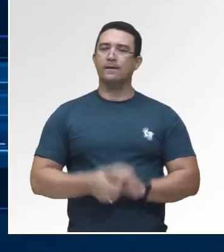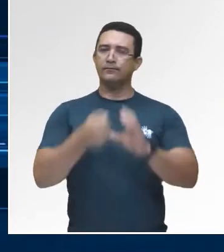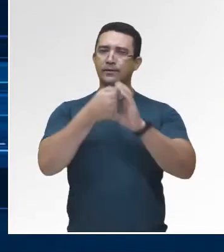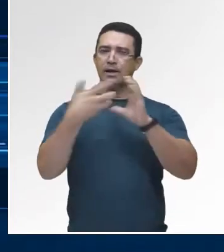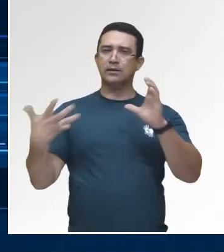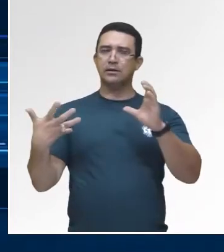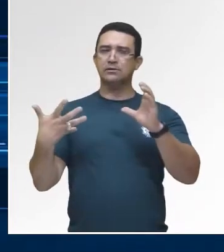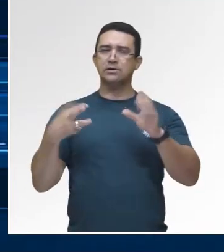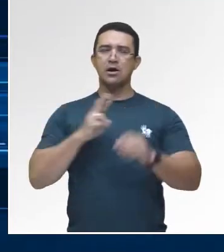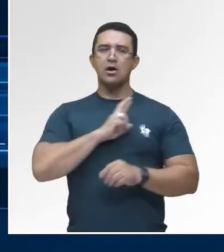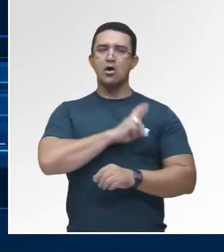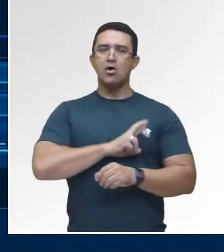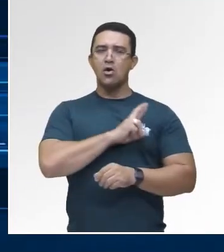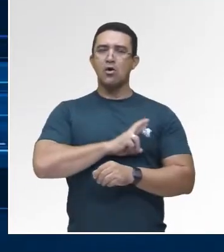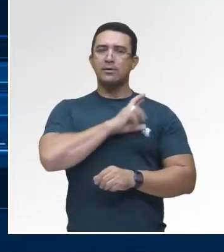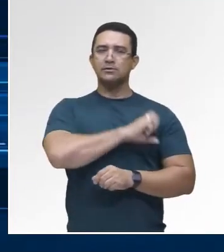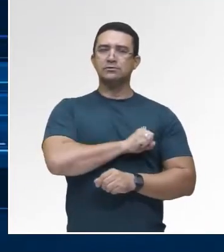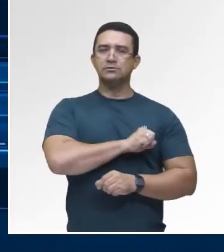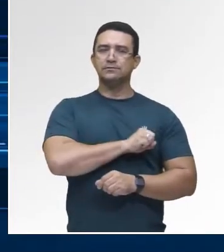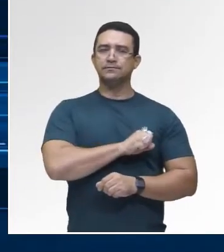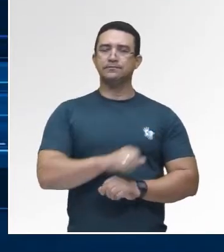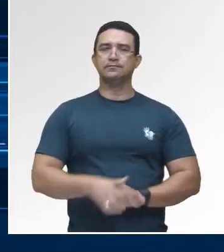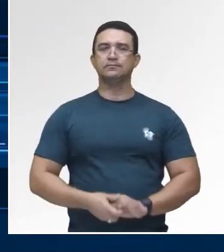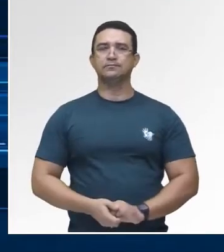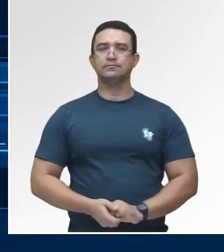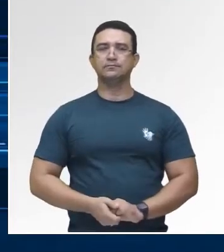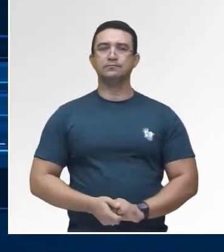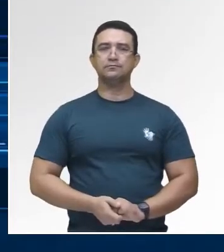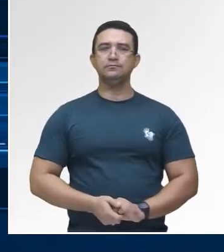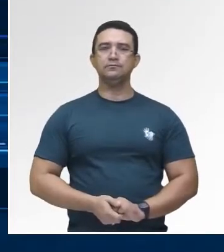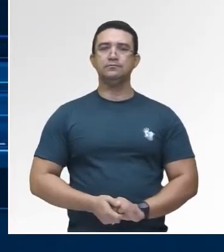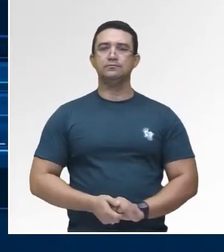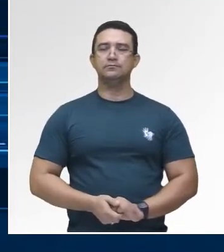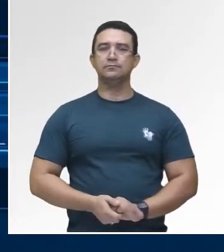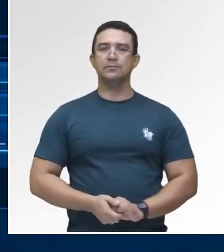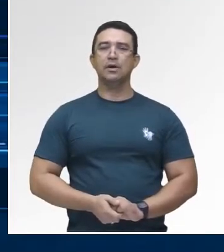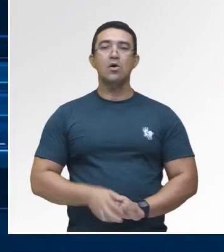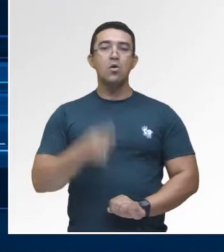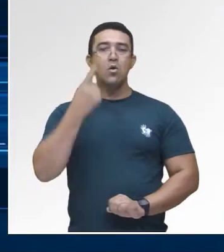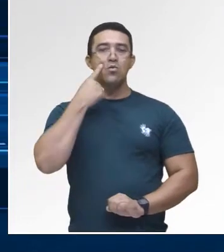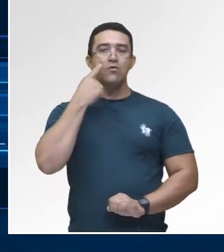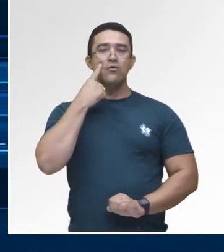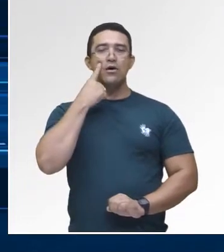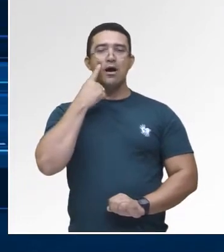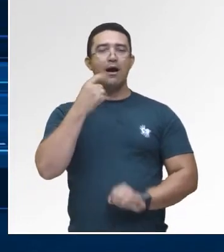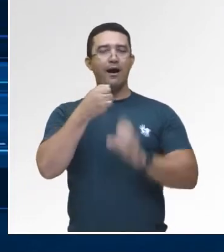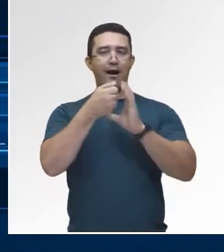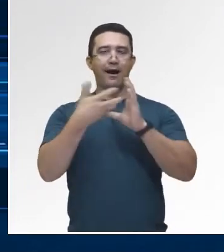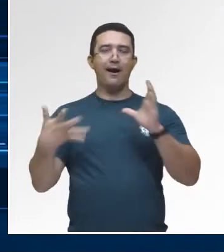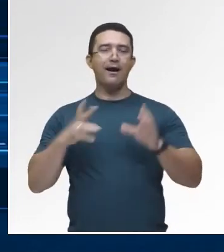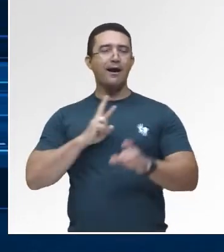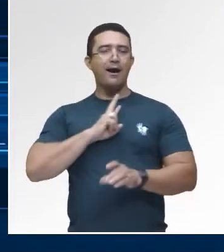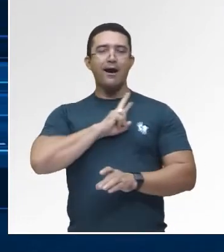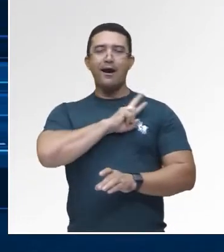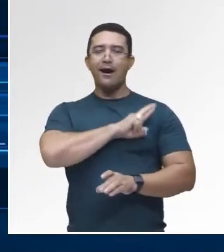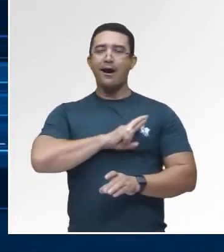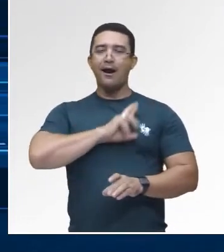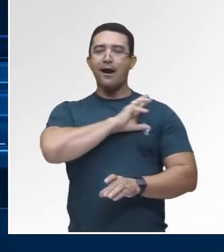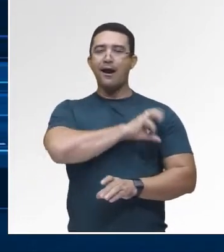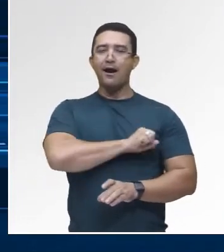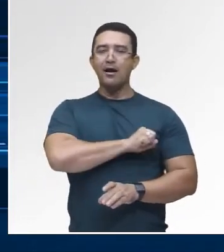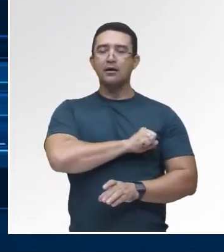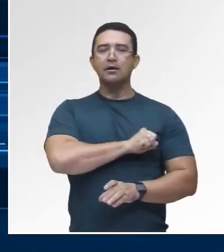Característica do romantismo. Muito bem. Então, vamos adiantar um pouco sobre as características do romantismo. São muitas características. Estamos